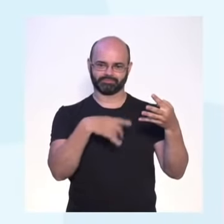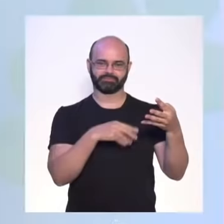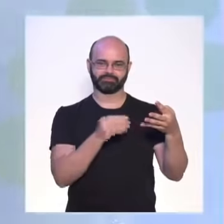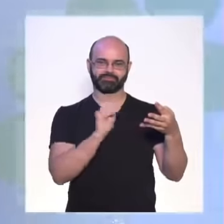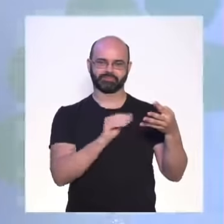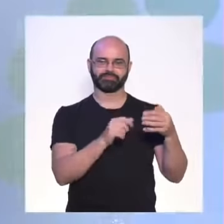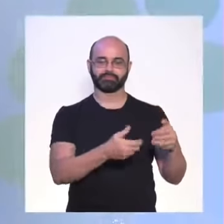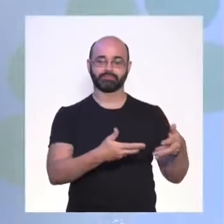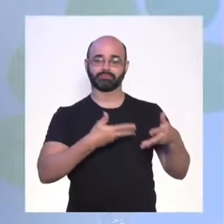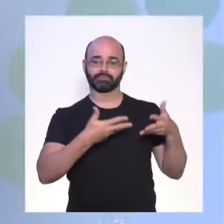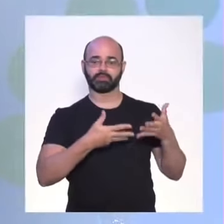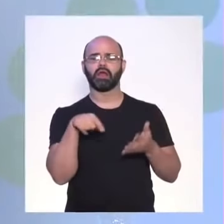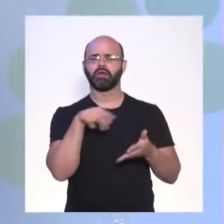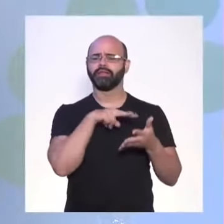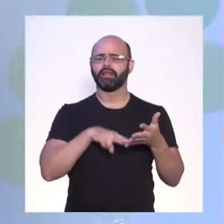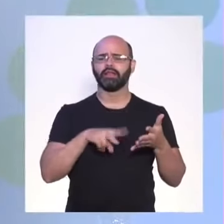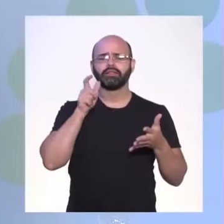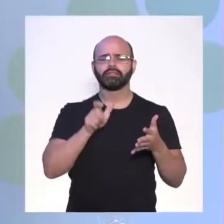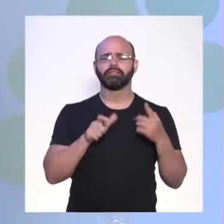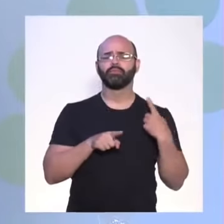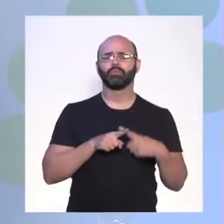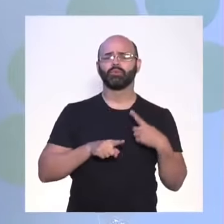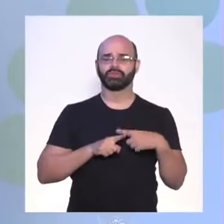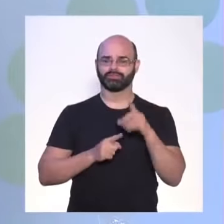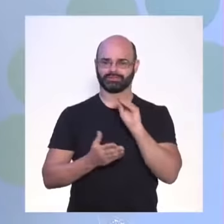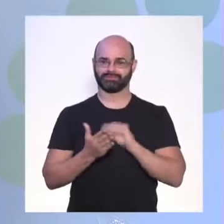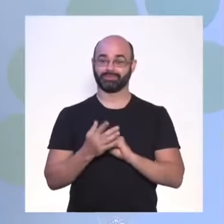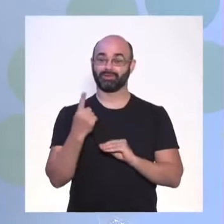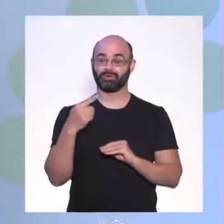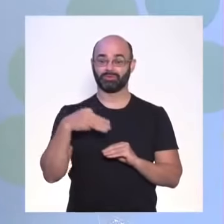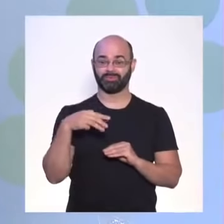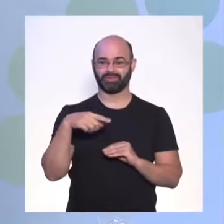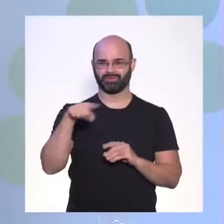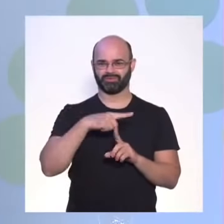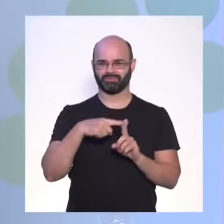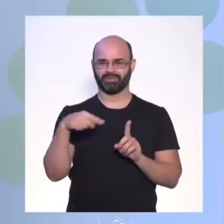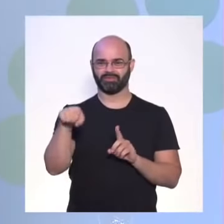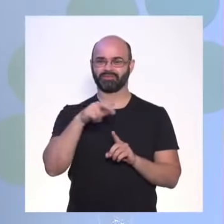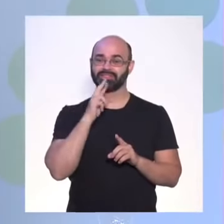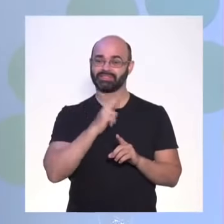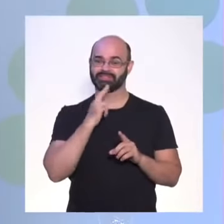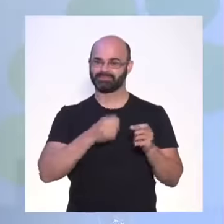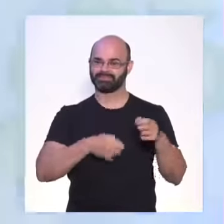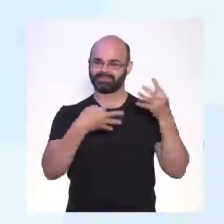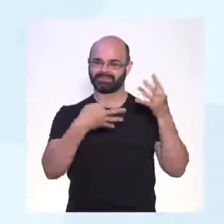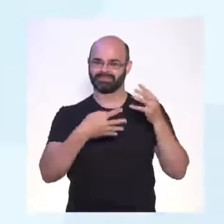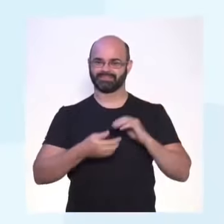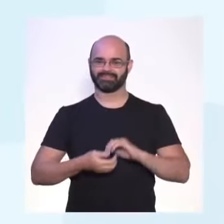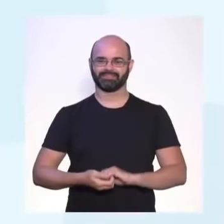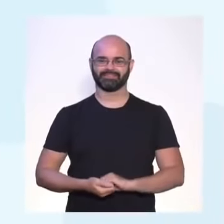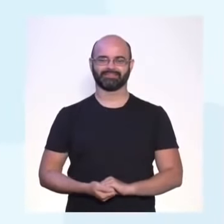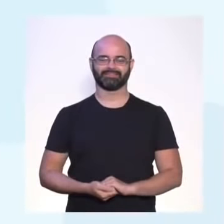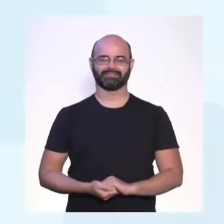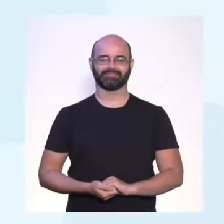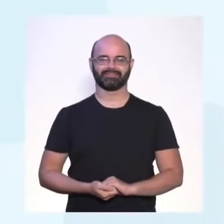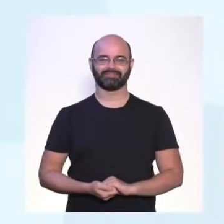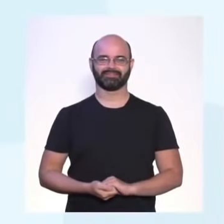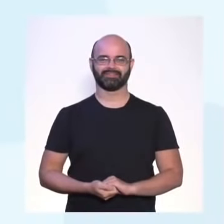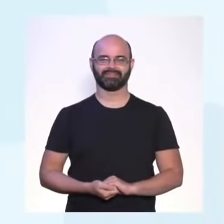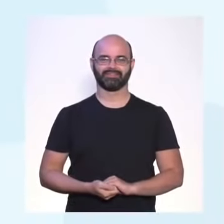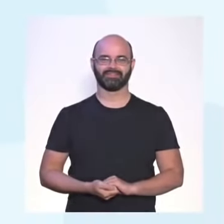que essa obra foi interessante tá um minutinho e-mail para vocês responderem aí no chat muito bem